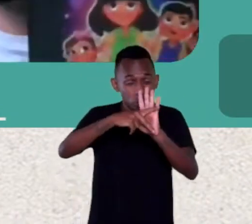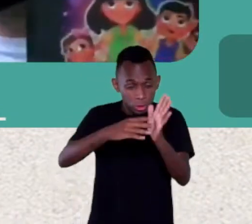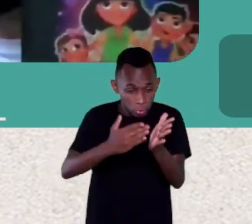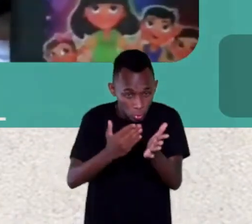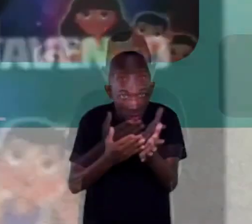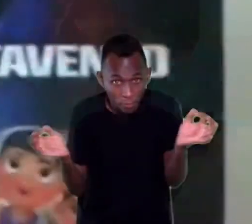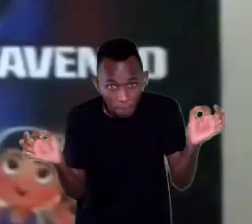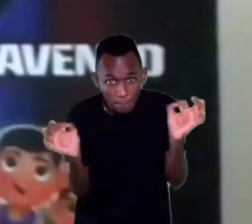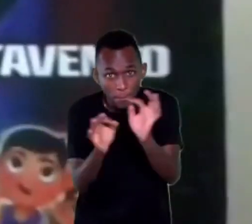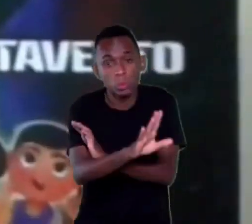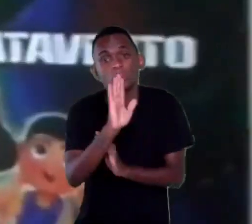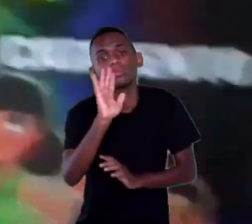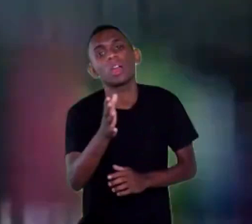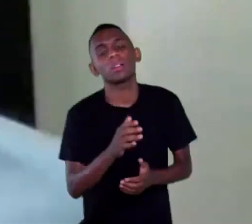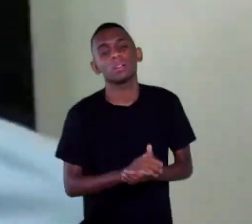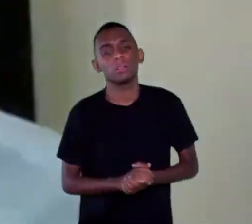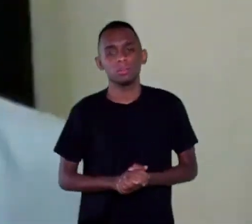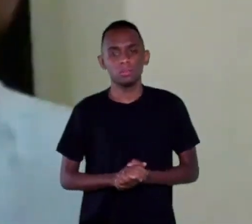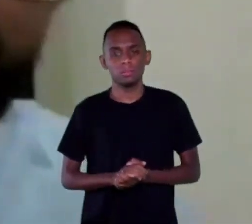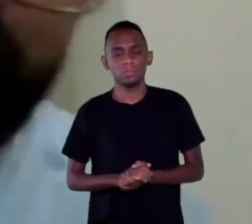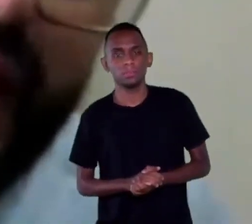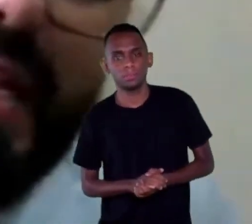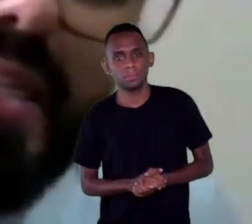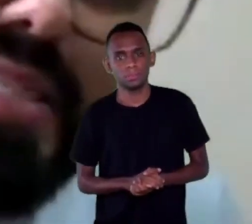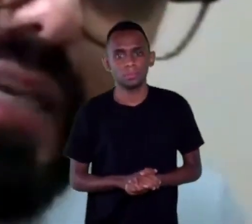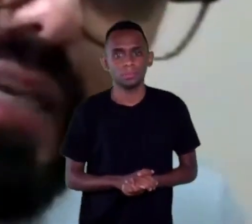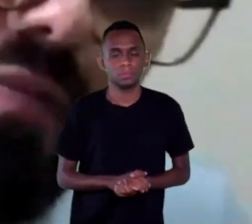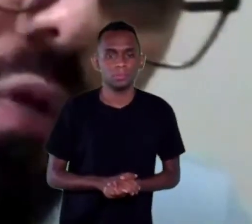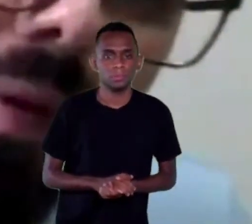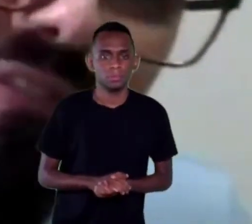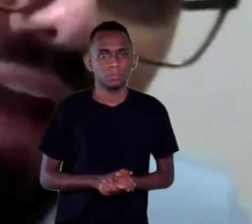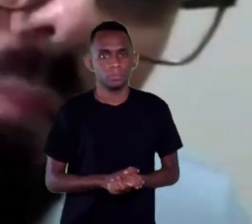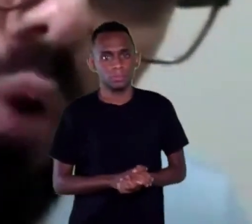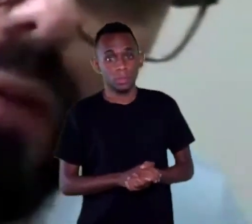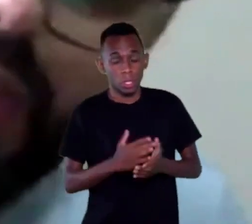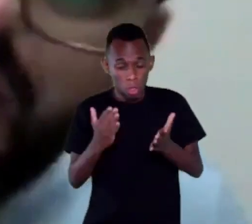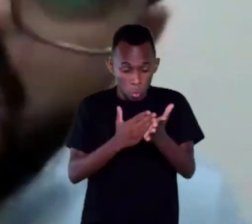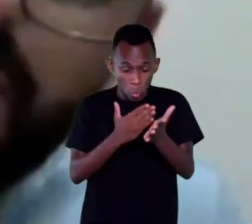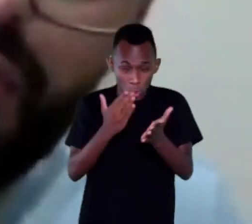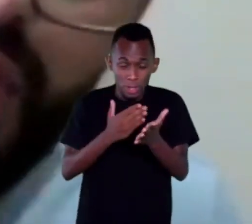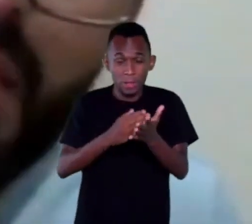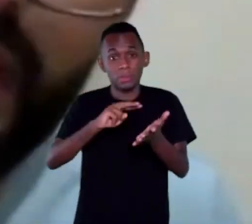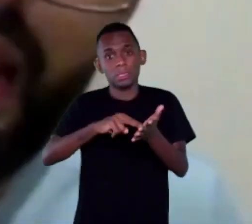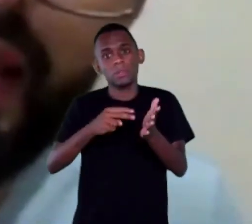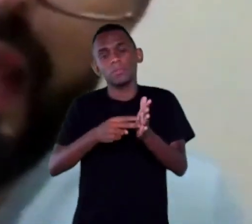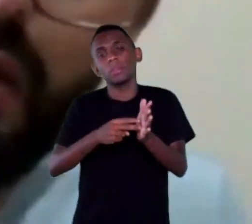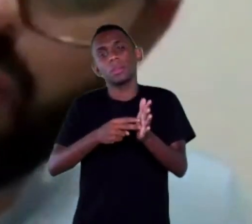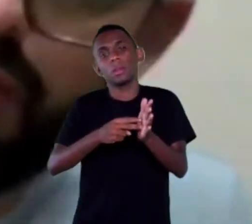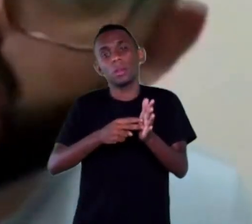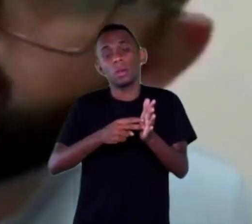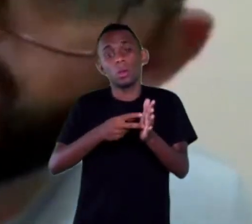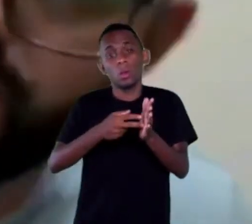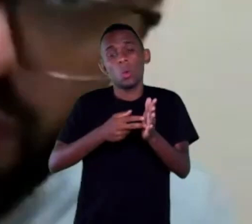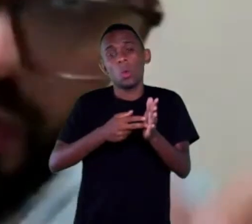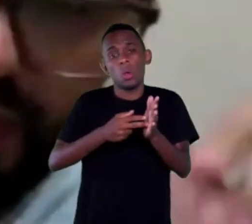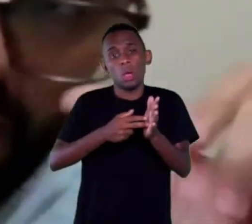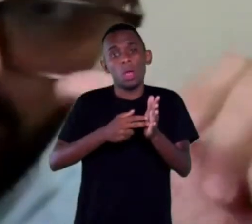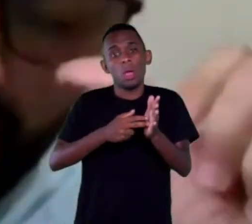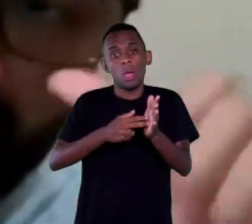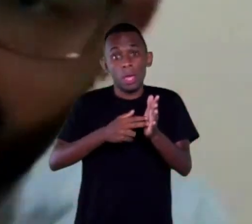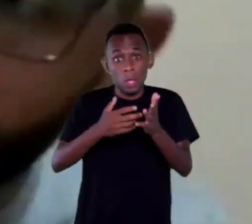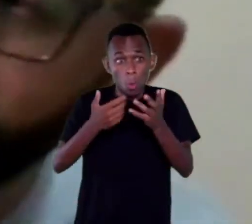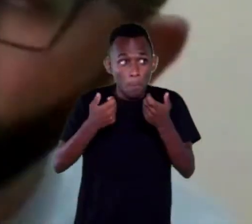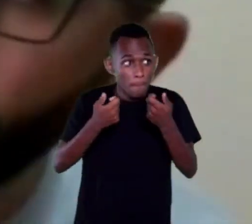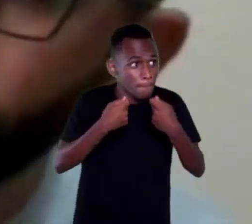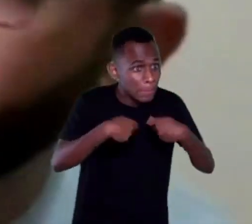Prontinhos. Oh. Esse é o Tum Tum. Esse livro é uma fábula, ele está aprovado pela lei, eu estou em busca de